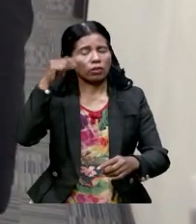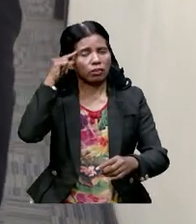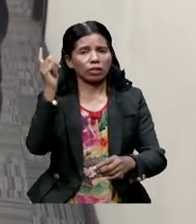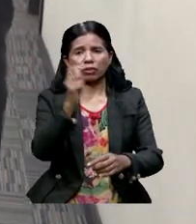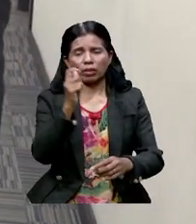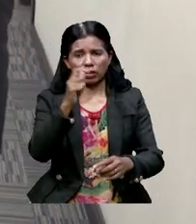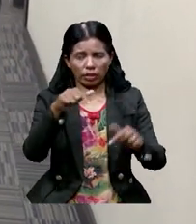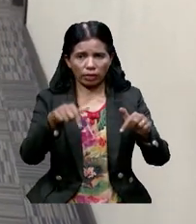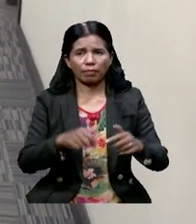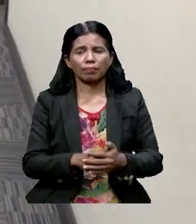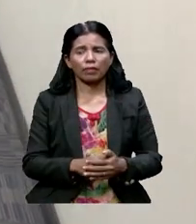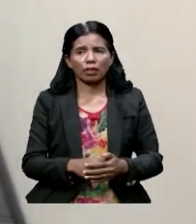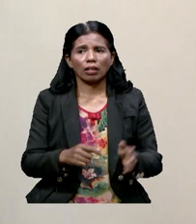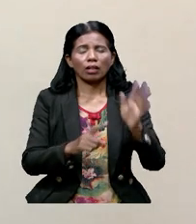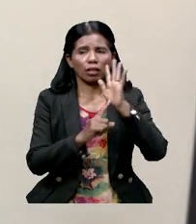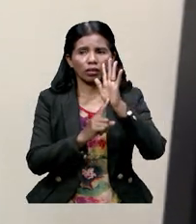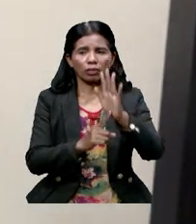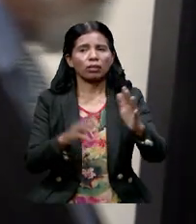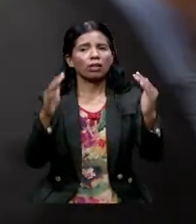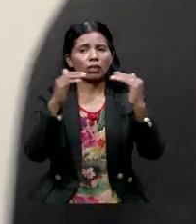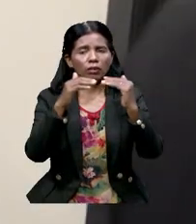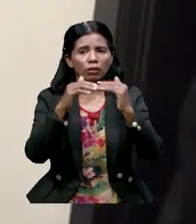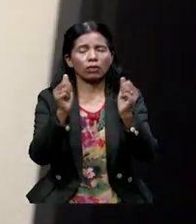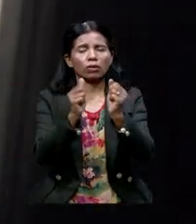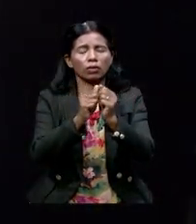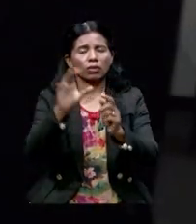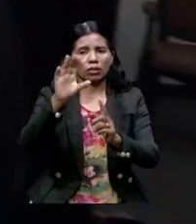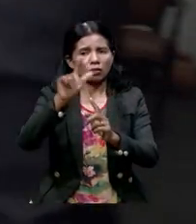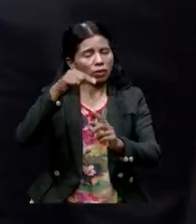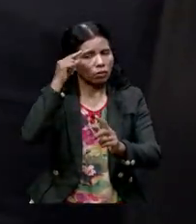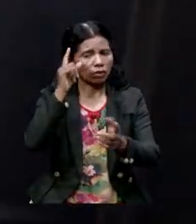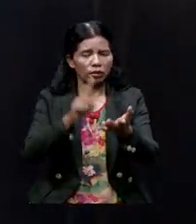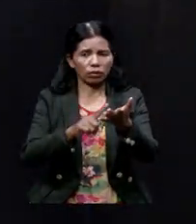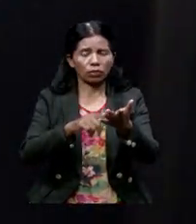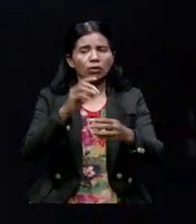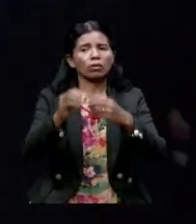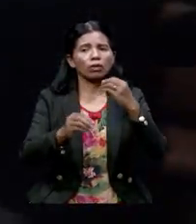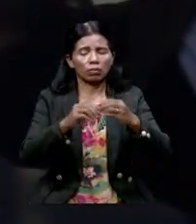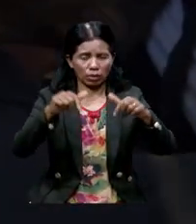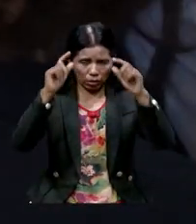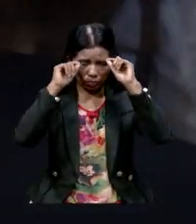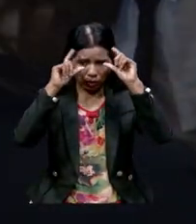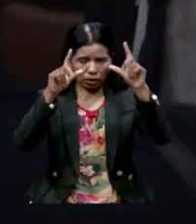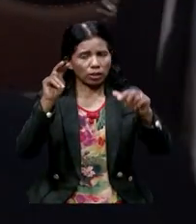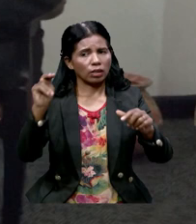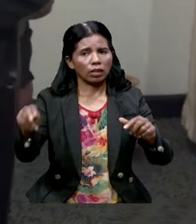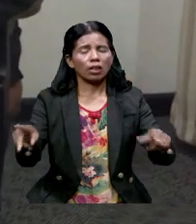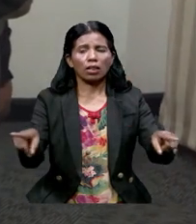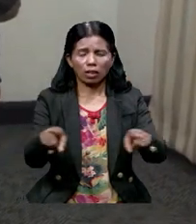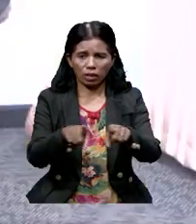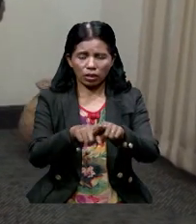Terçané. Diplomata ne ateten, Sorumuto Josef e Governo ne discute com a situação timor-lestinian, ne besta e